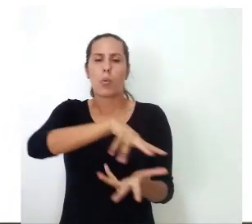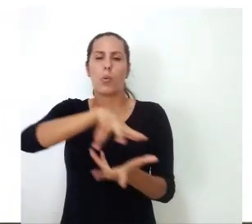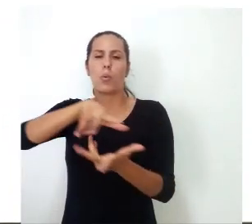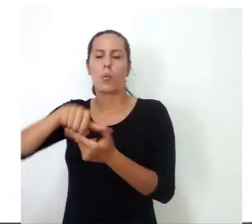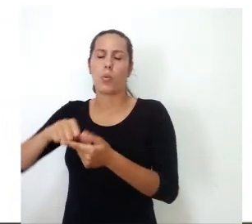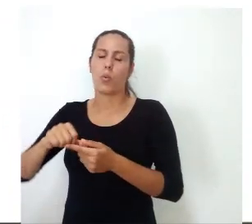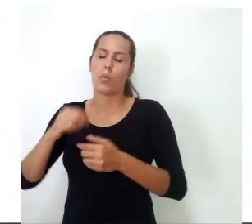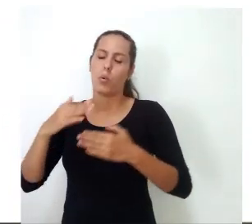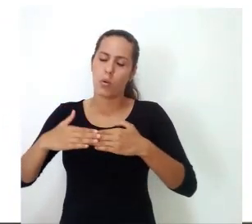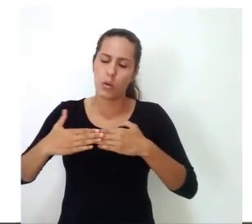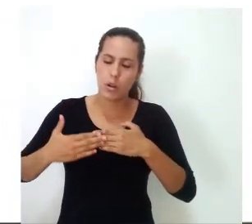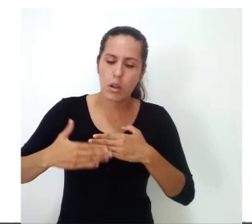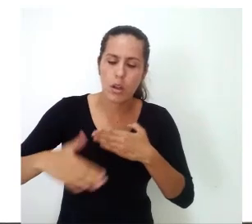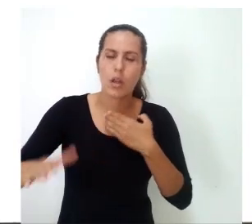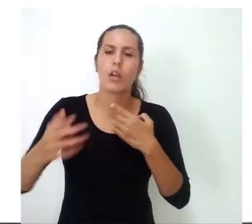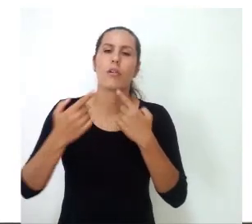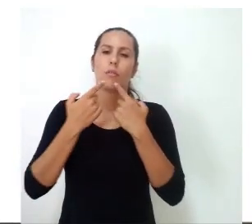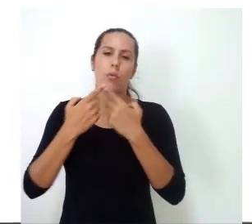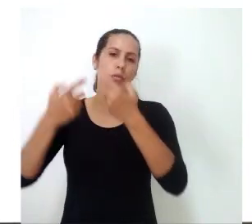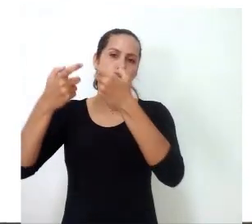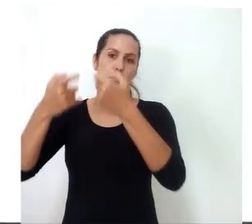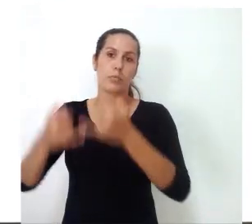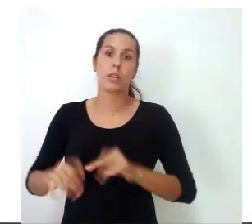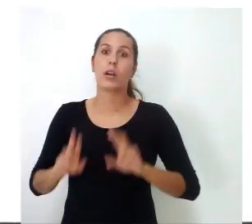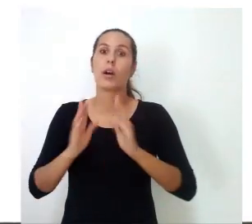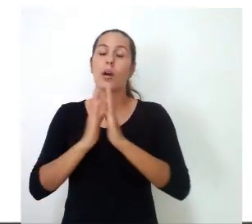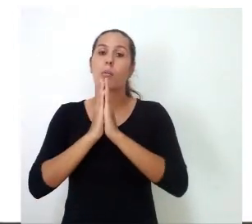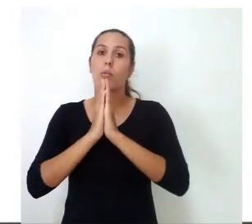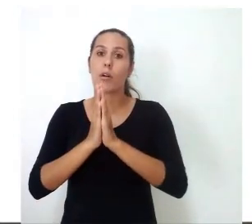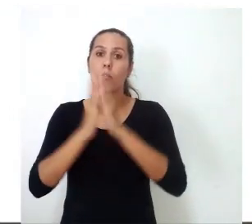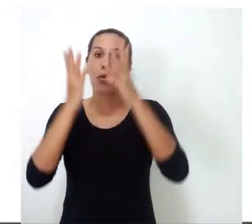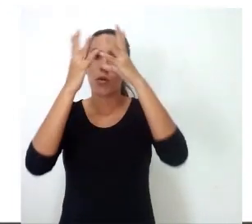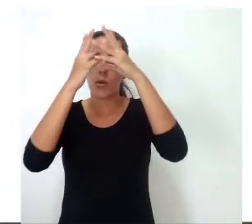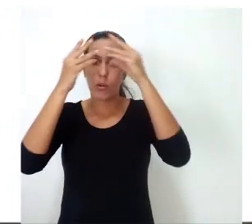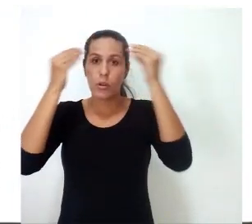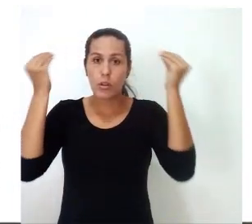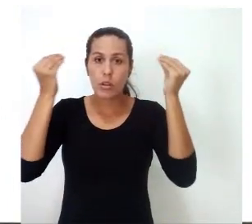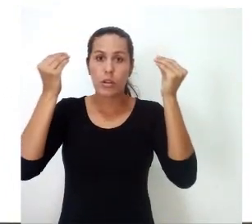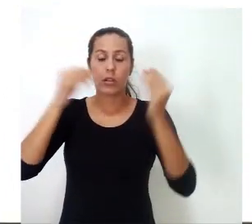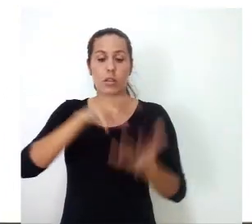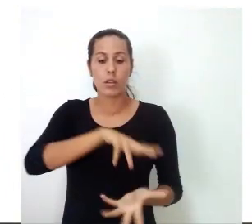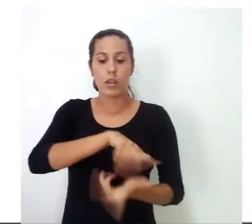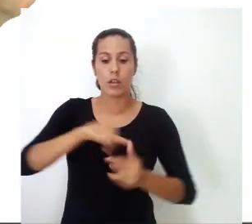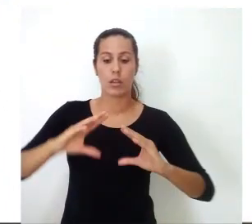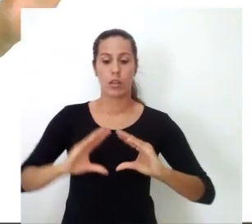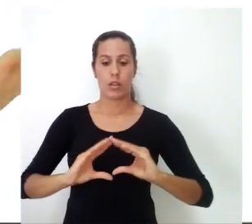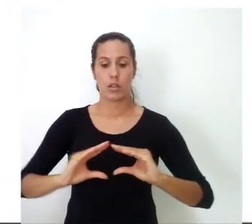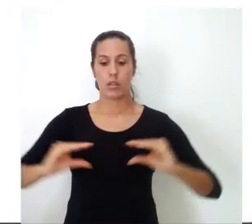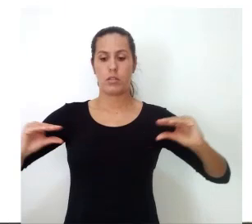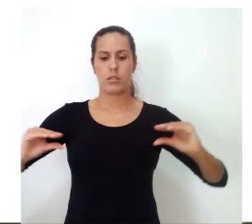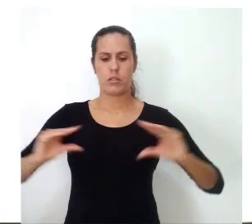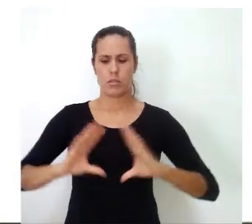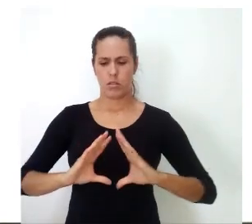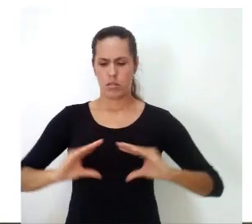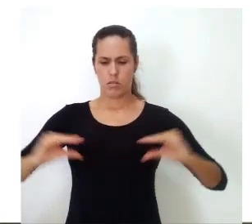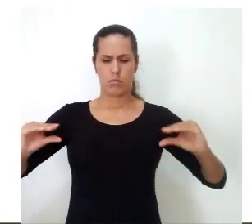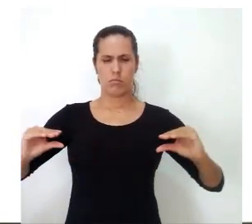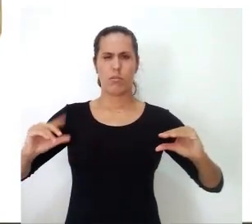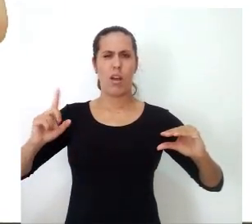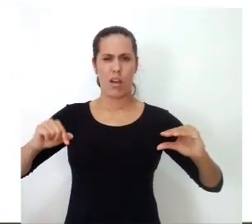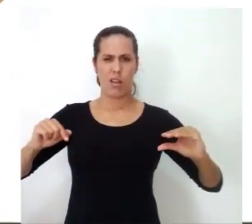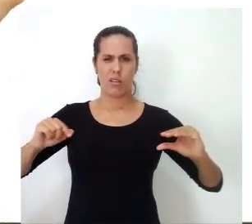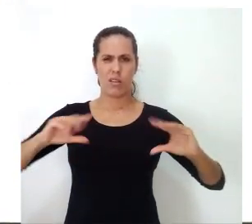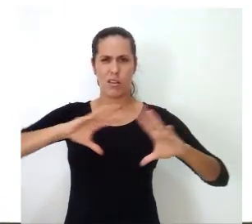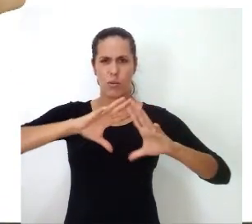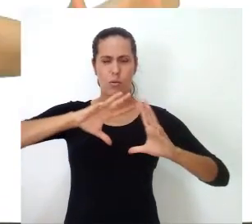redondo, tá? Daqui a pouquinho Dantas vai reafirmar que esqueça essa história que a Terra é plana. A